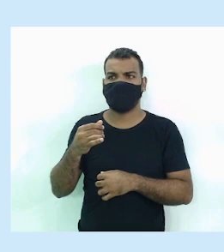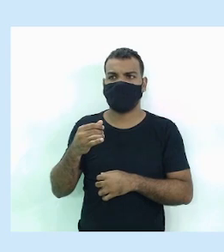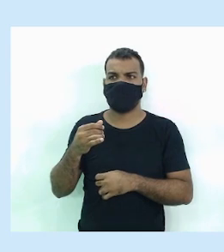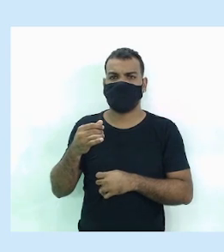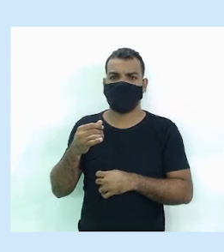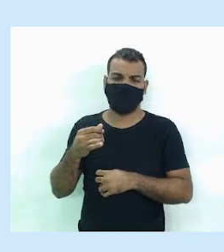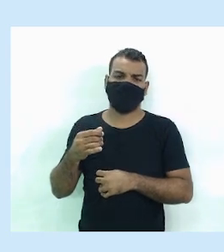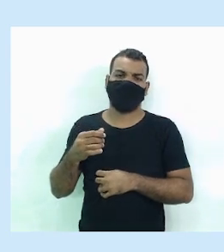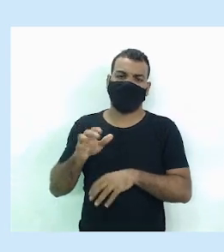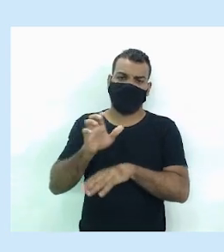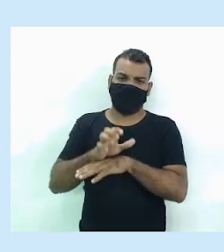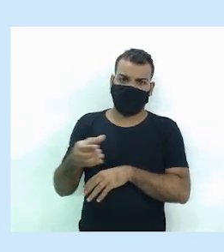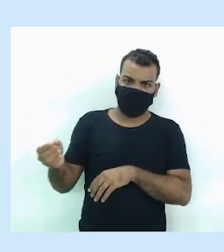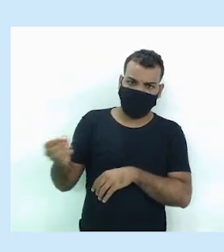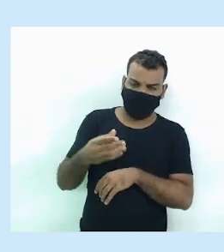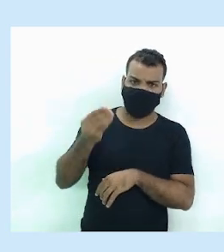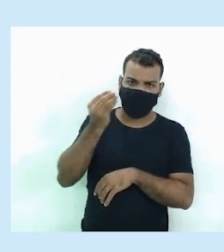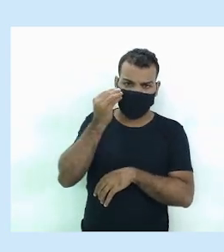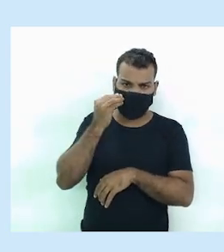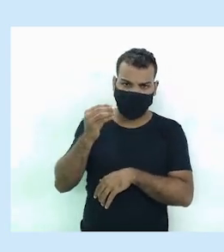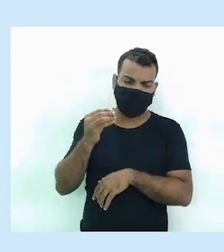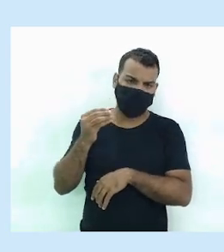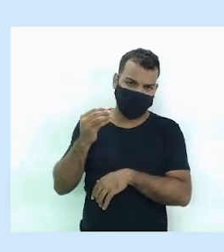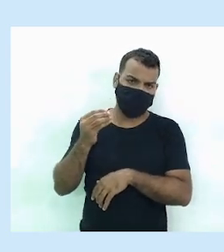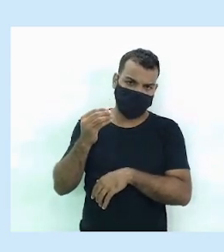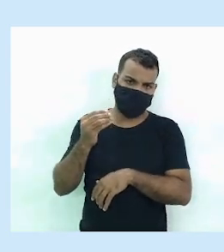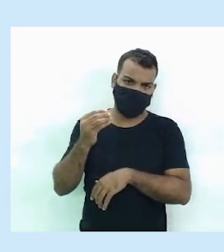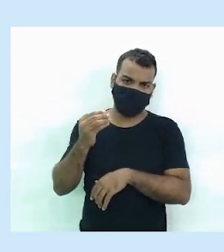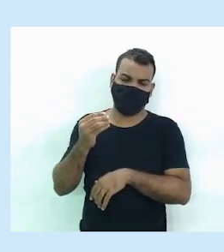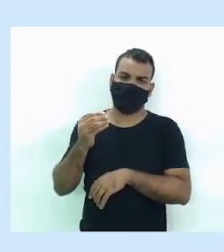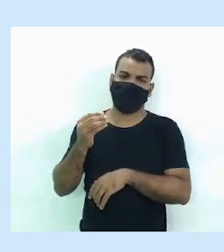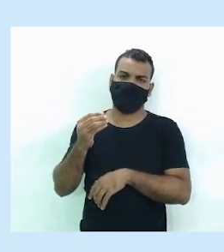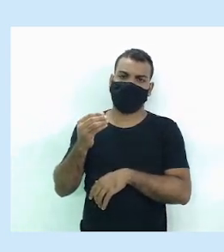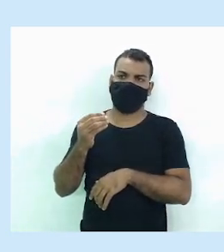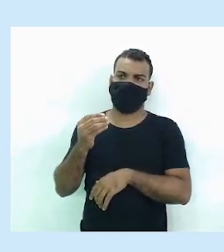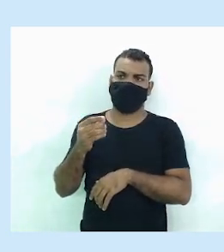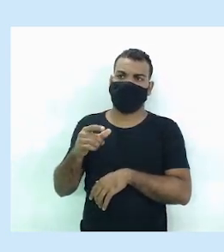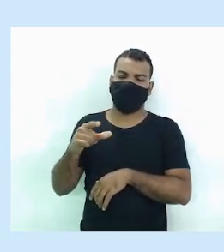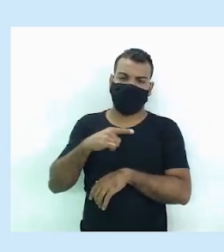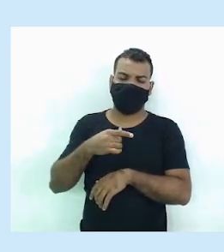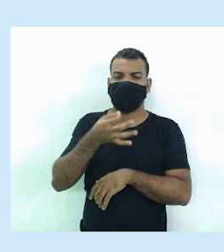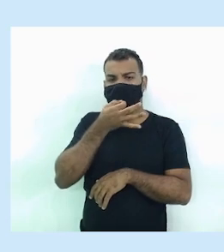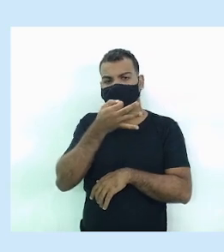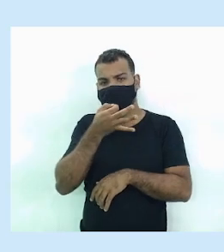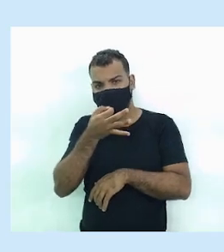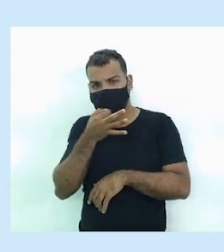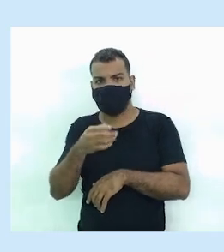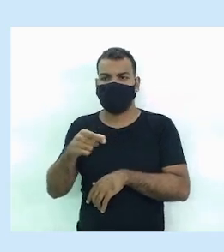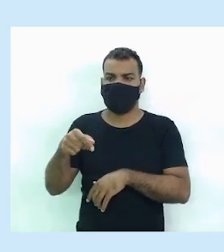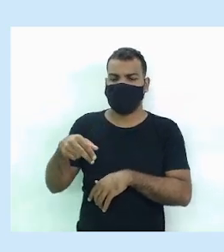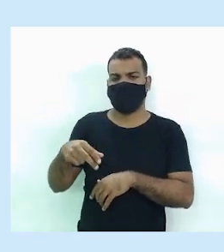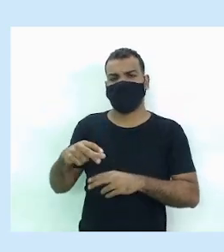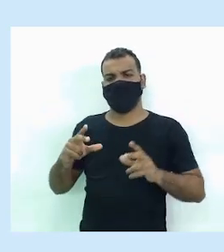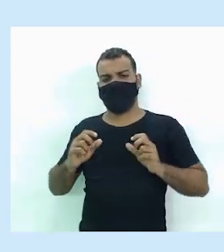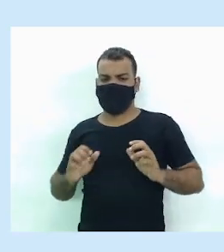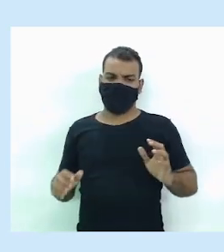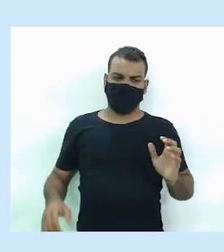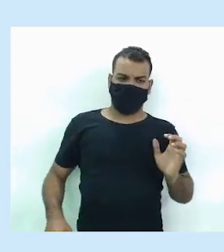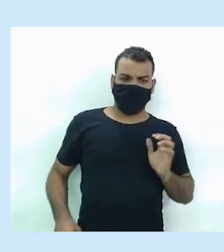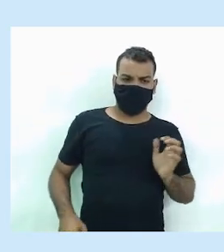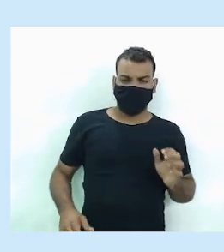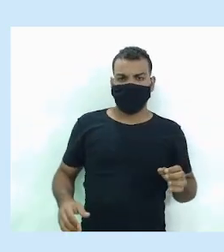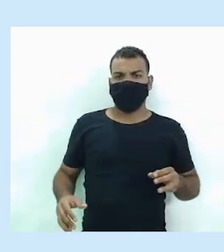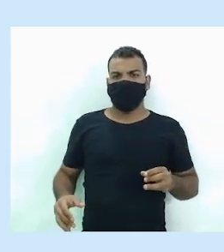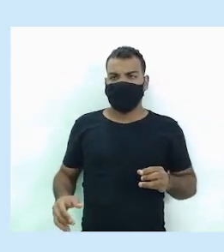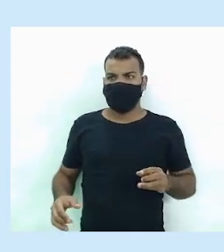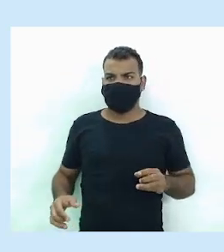frente do Estado moderno, quando você for para o 7º ano, e aí a gente está tendo essa questão dos nobres, da nobreza, então